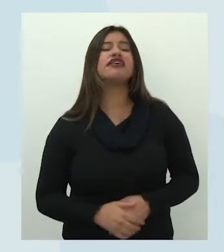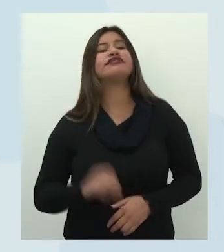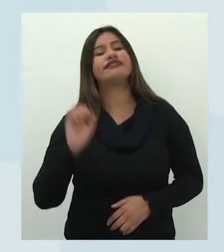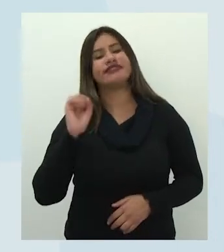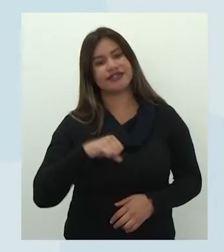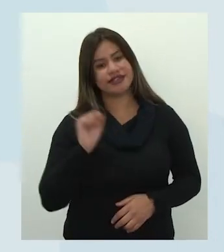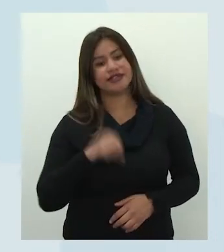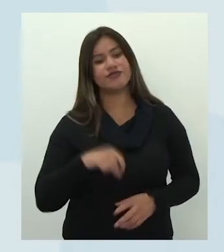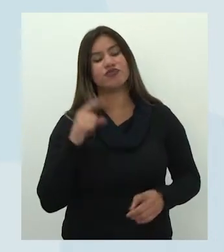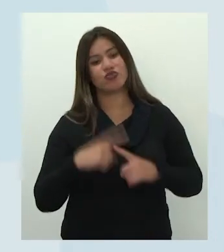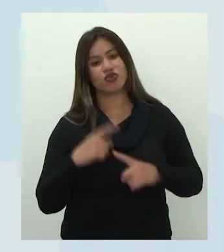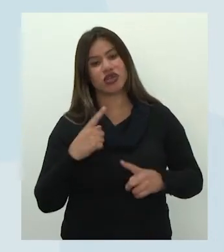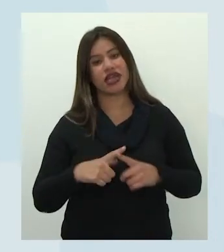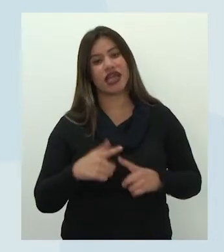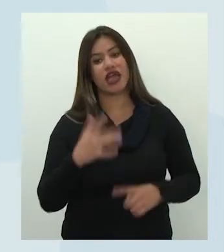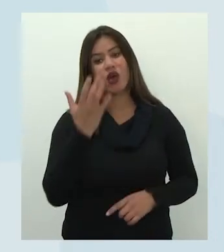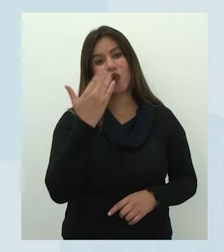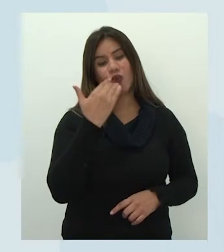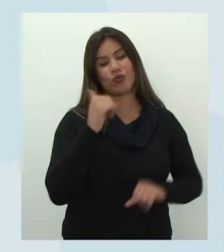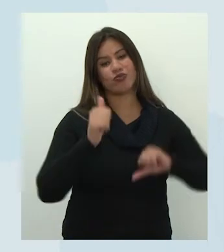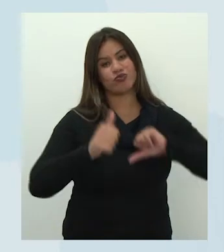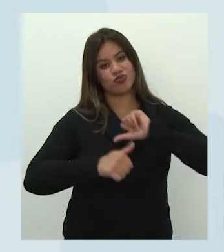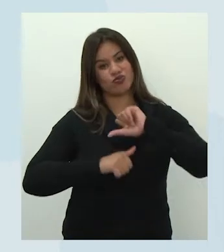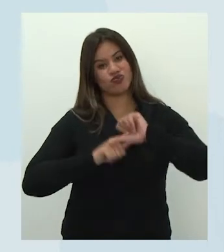alimentação se modifica.